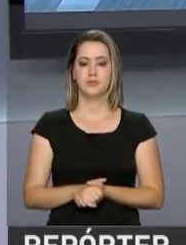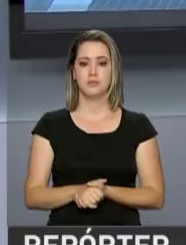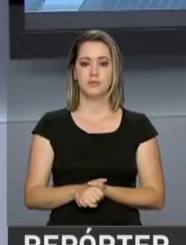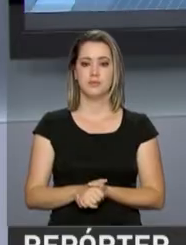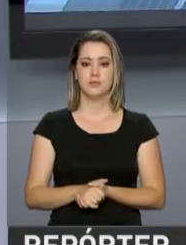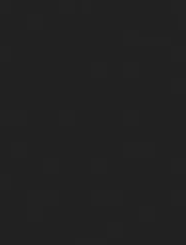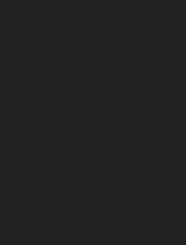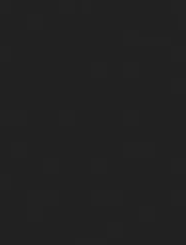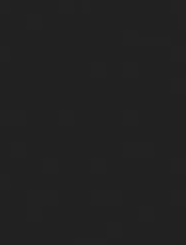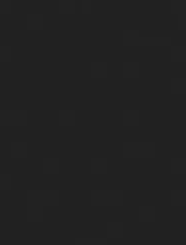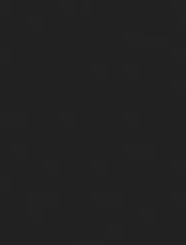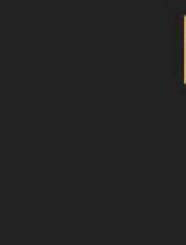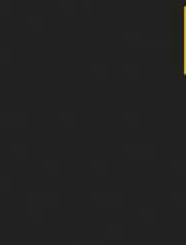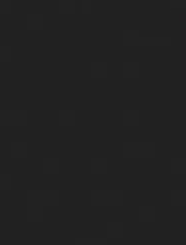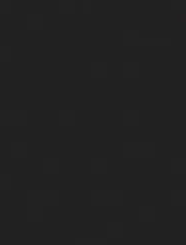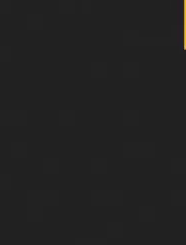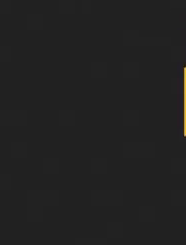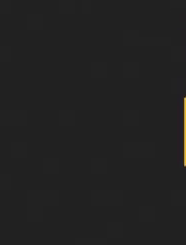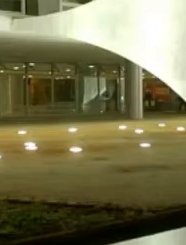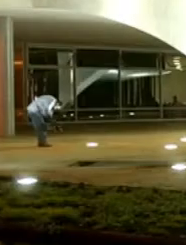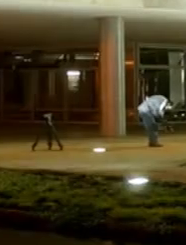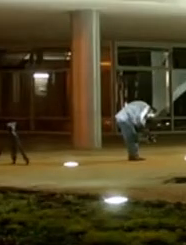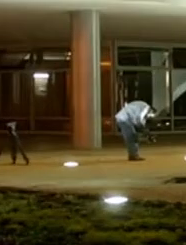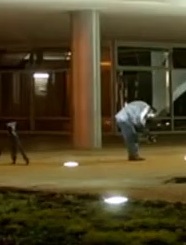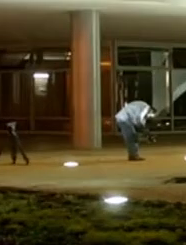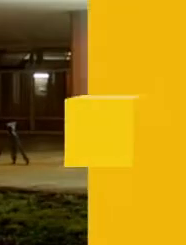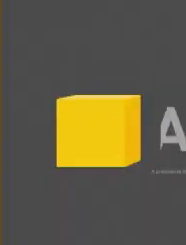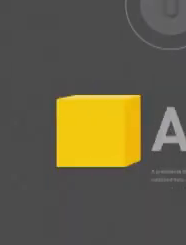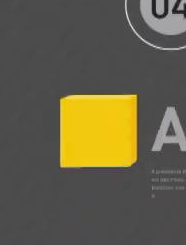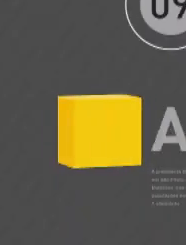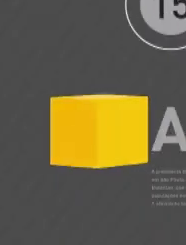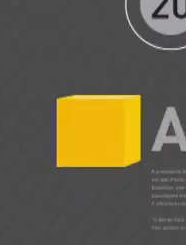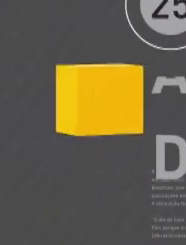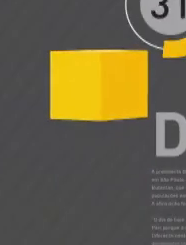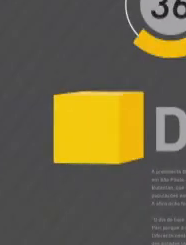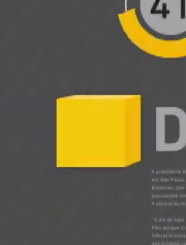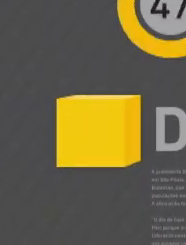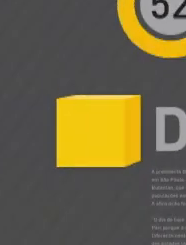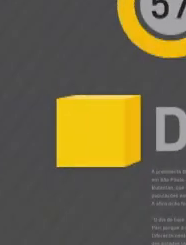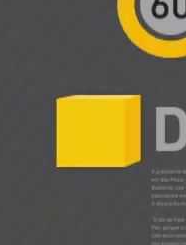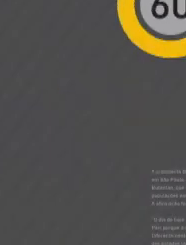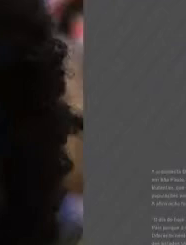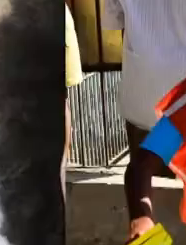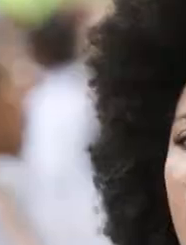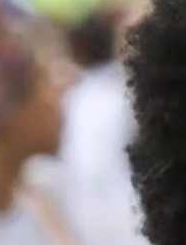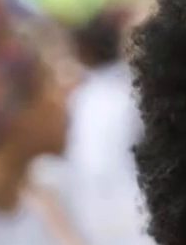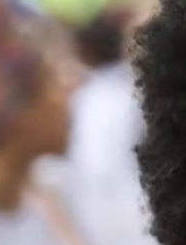Federal.